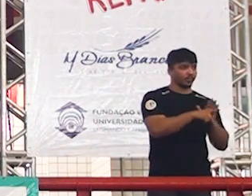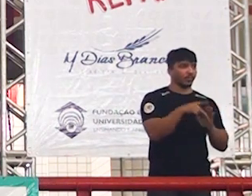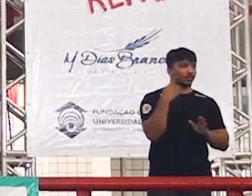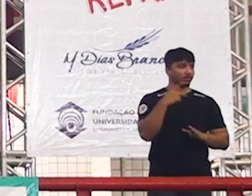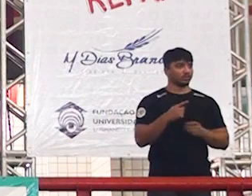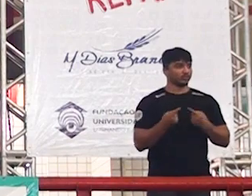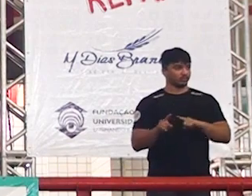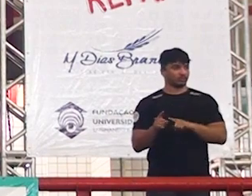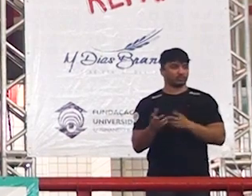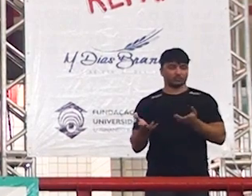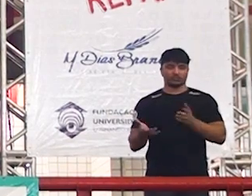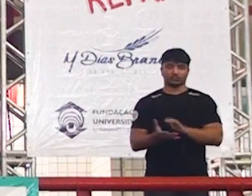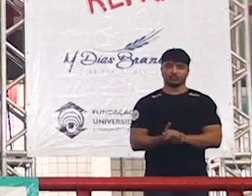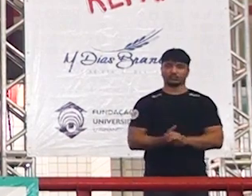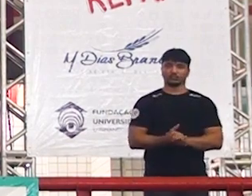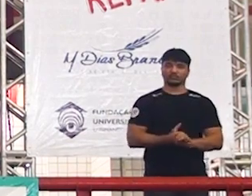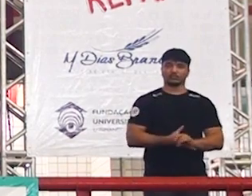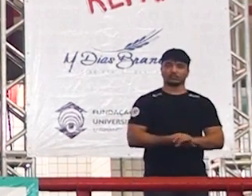tá?